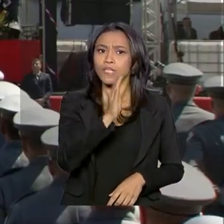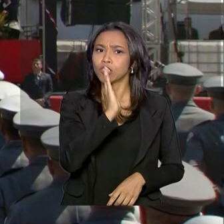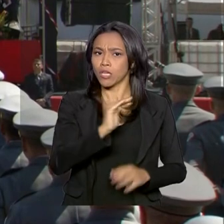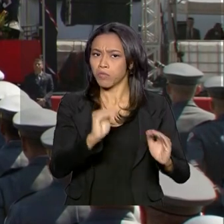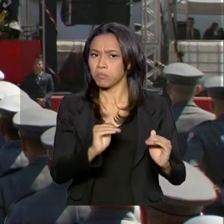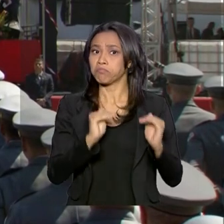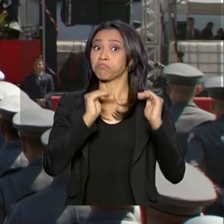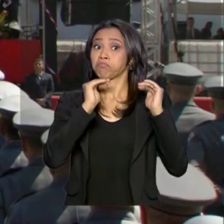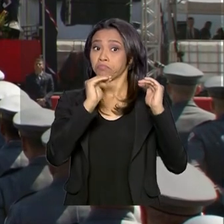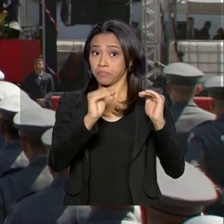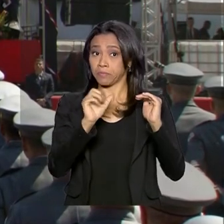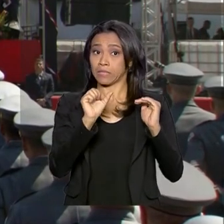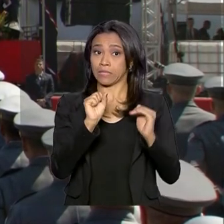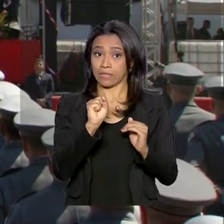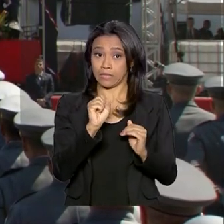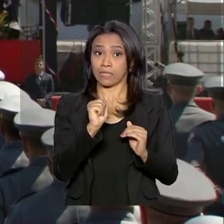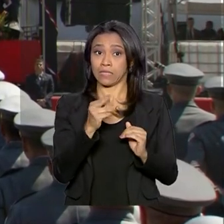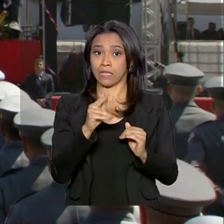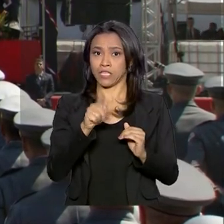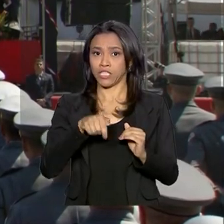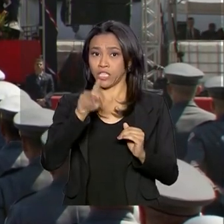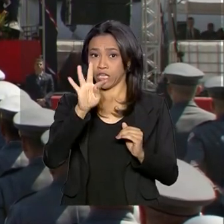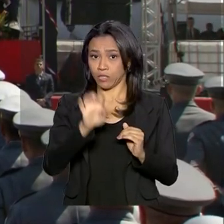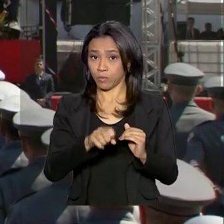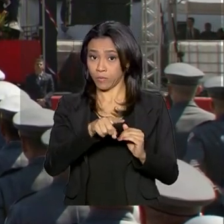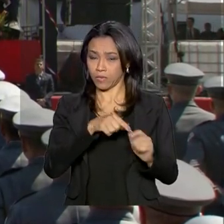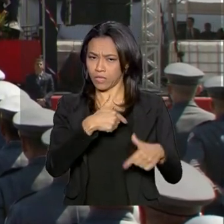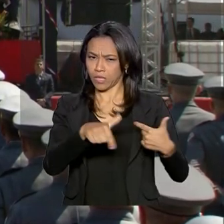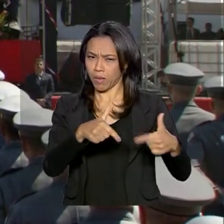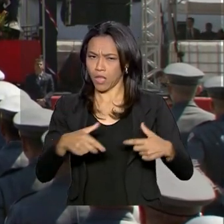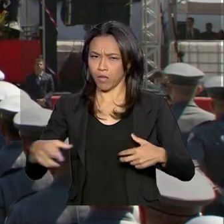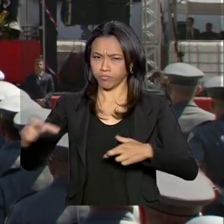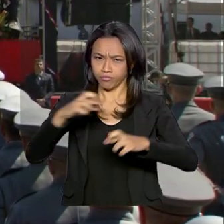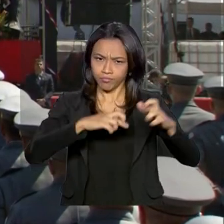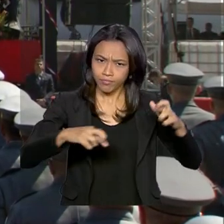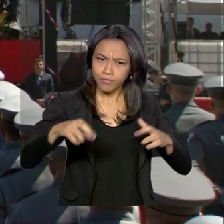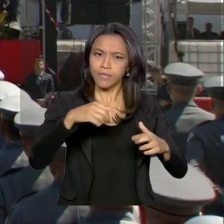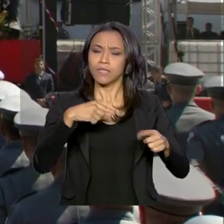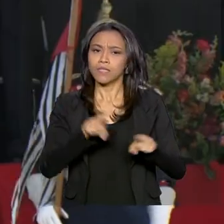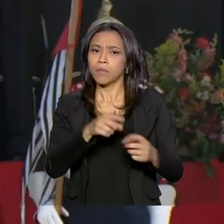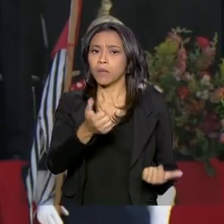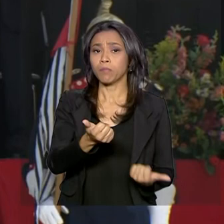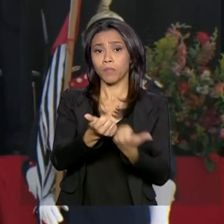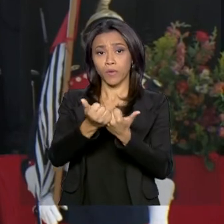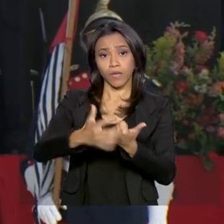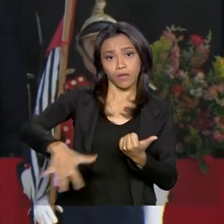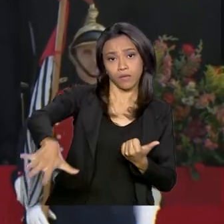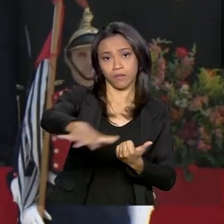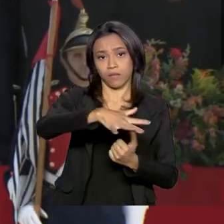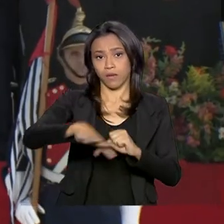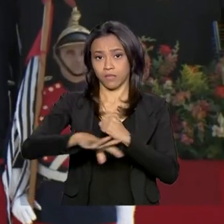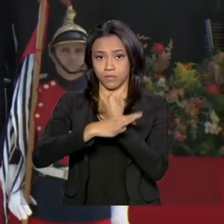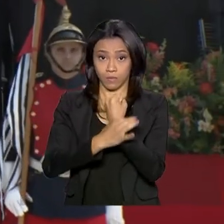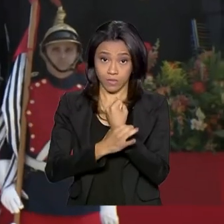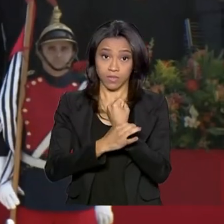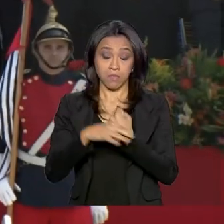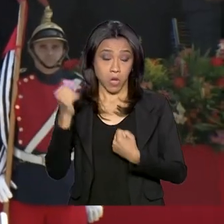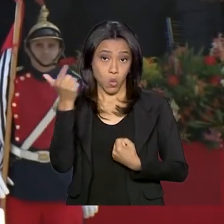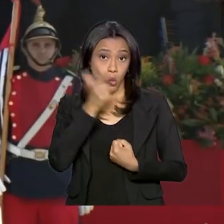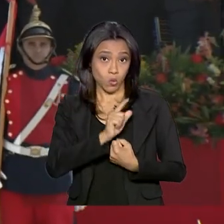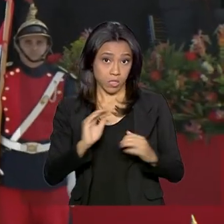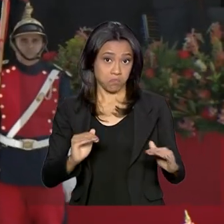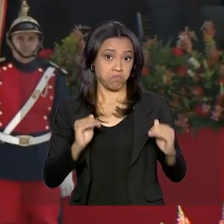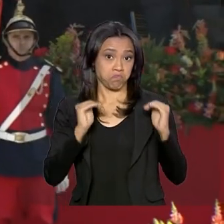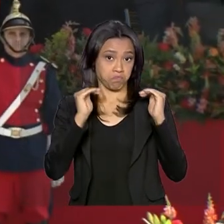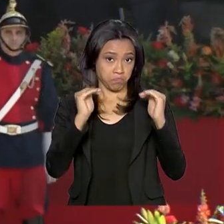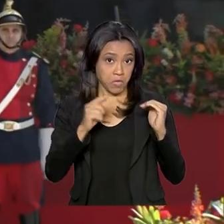sargento e passam a atuar na supervisão e apoio de atividades da Força Pública do Estado. Para ganhar a promoção, esses